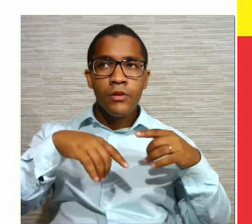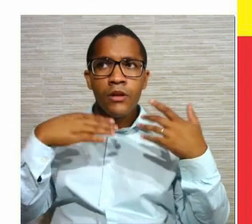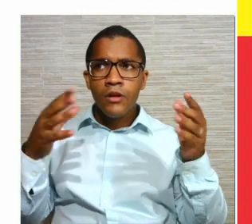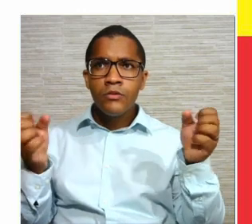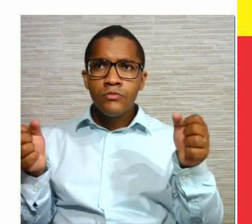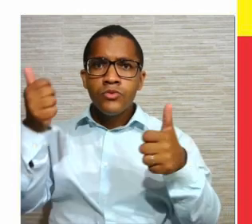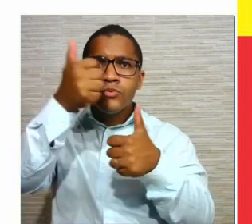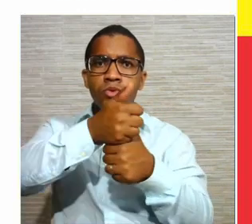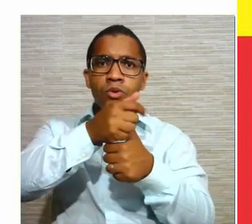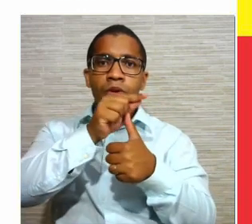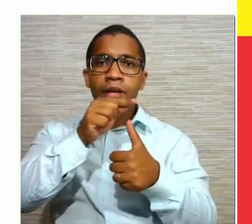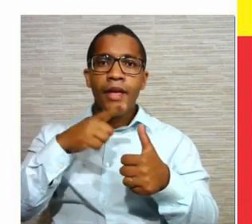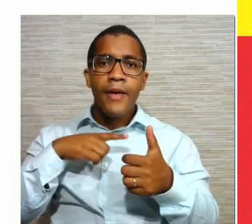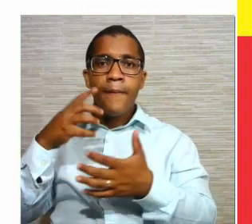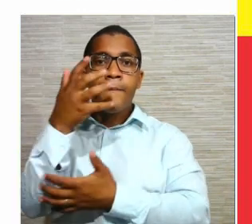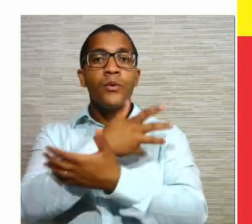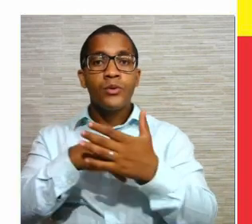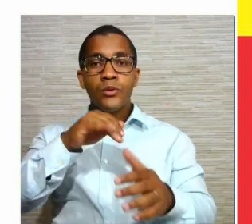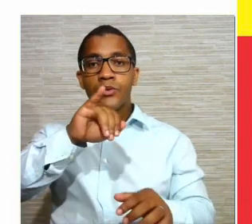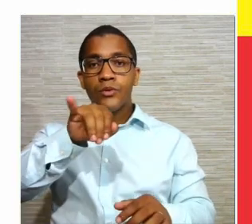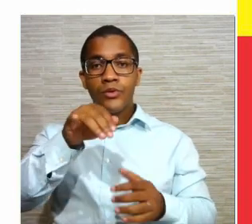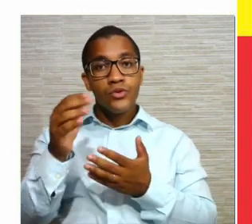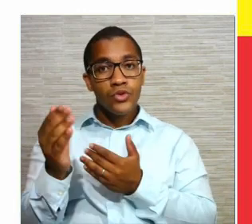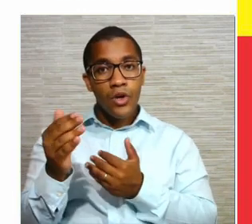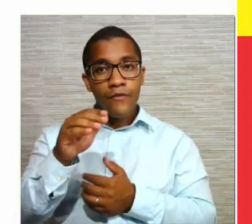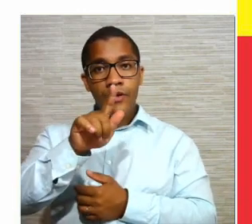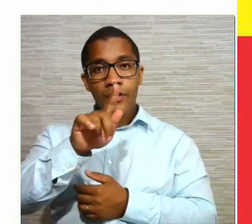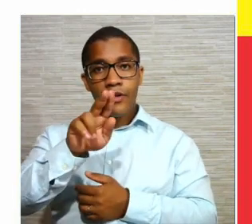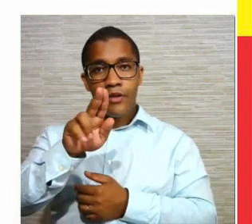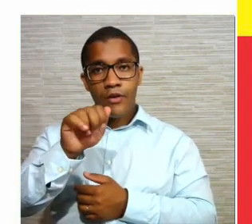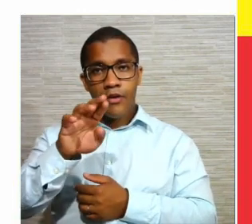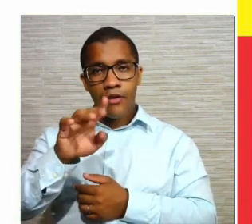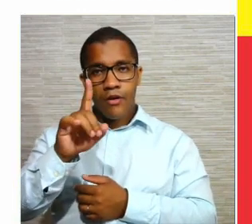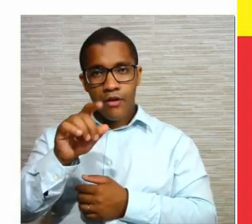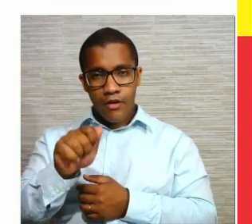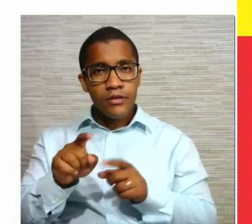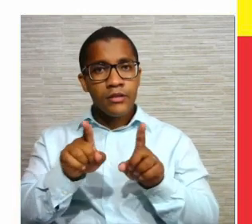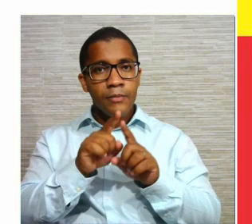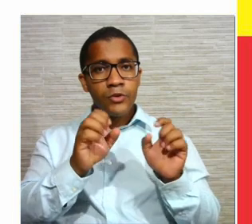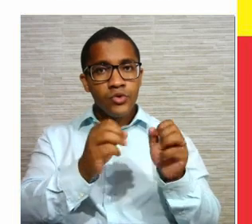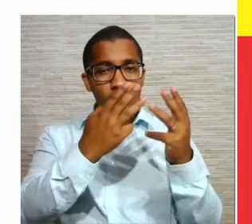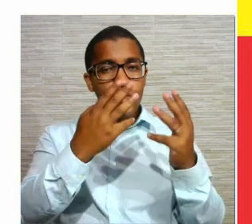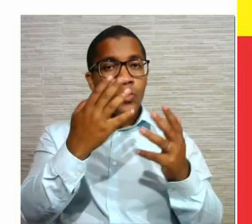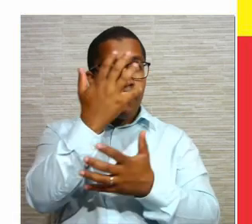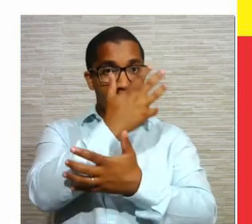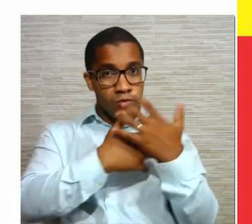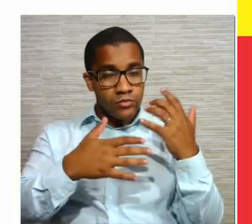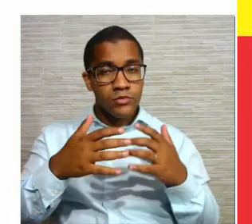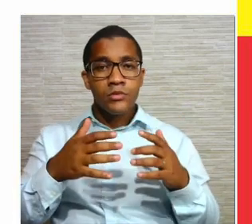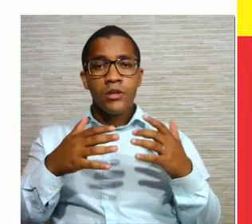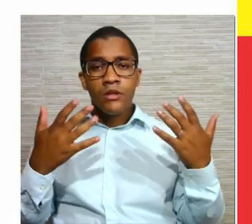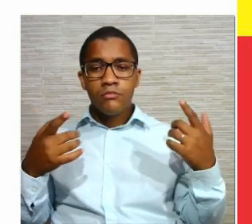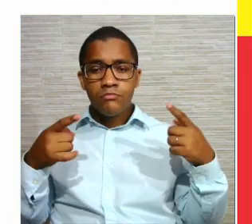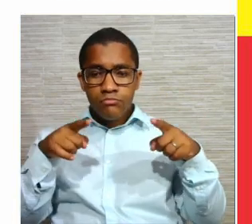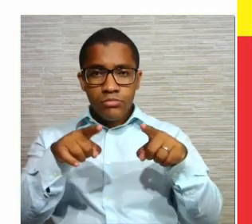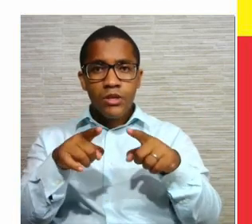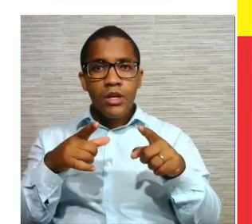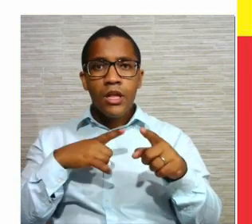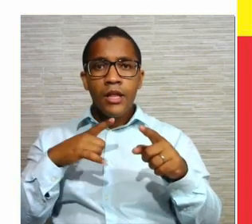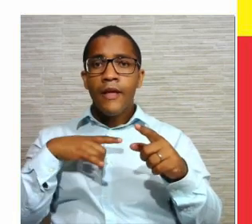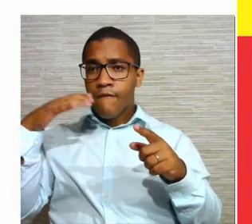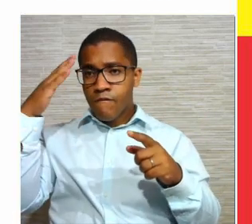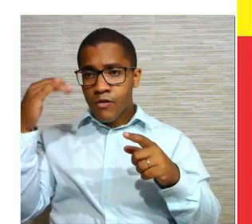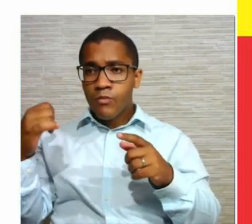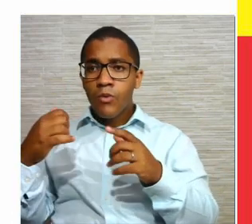colocar no lugar? Colocar a Jovem Guarda. Então, nesse momento, tivemos a Jovem Guarda e os festivais de música, né? Então, que lançou